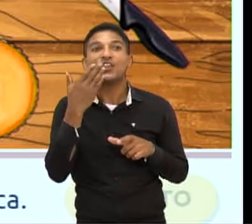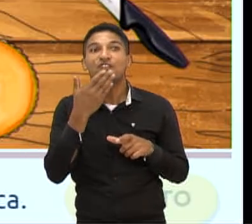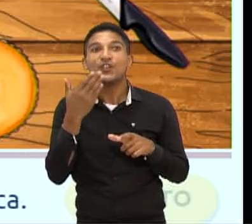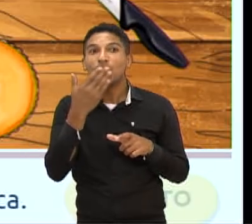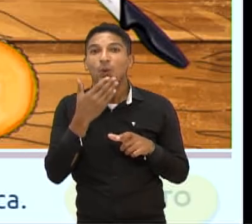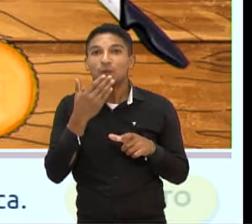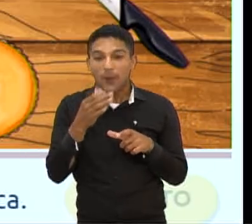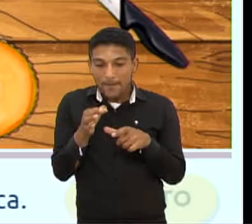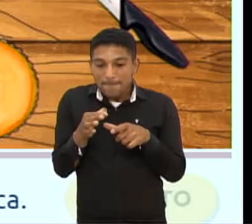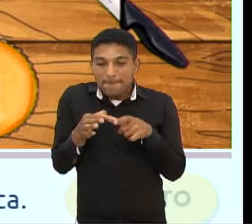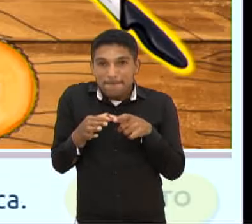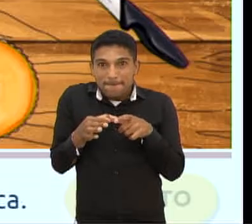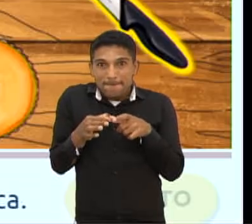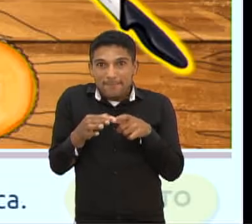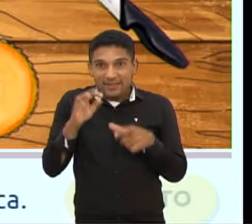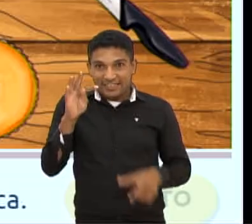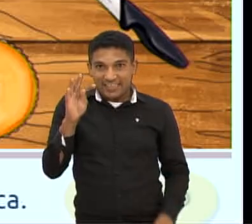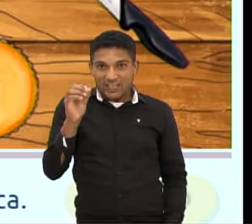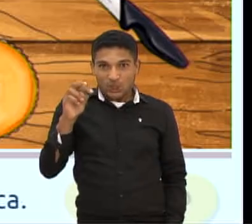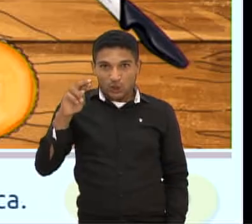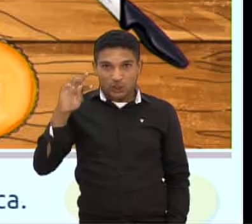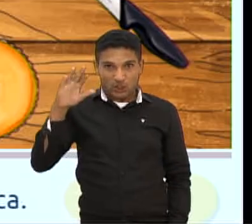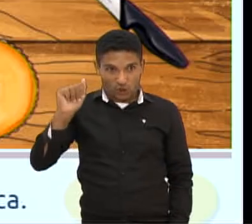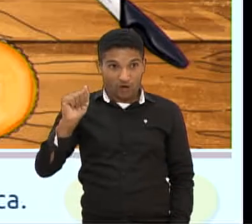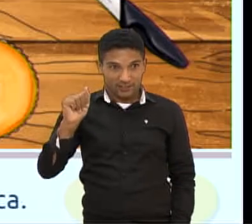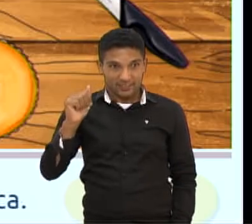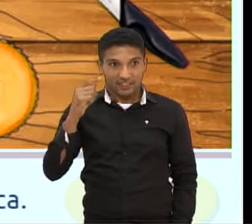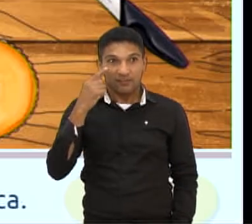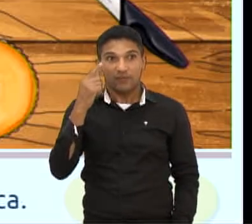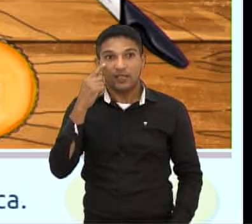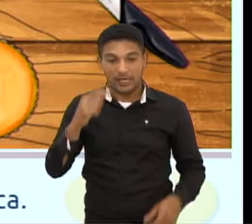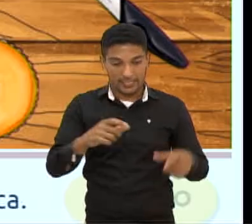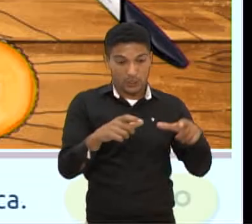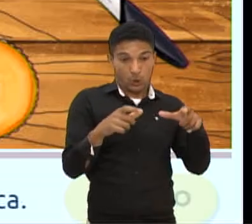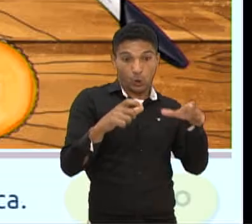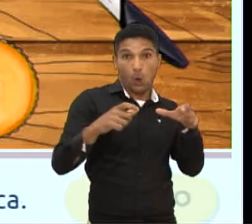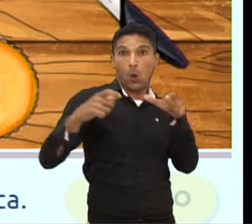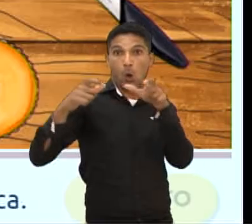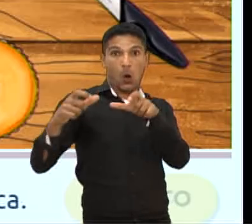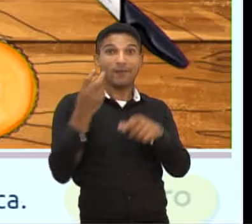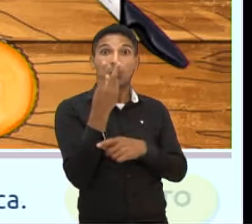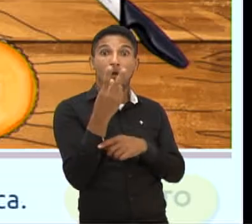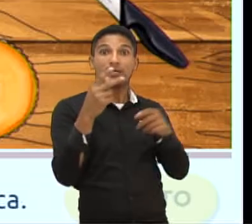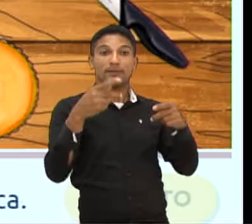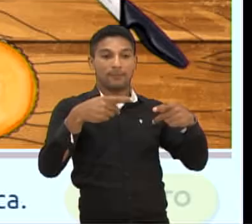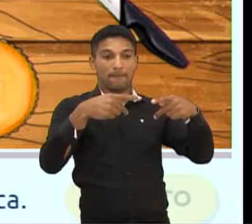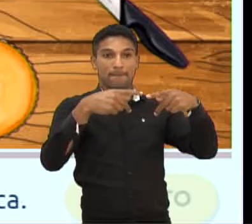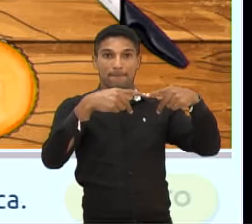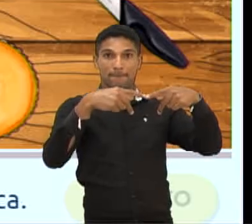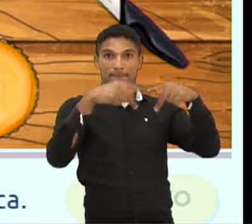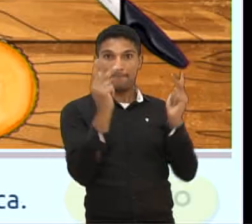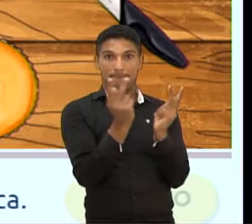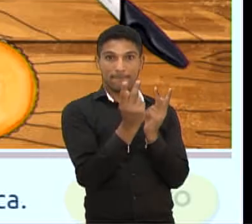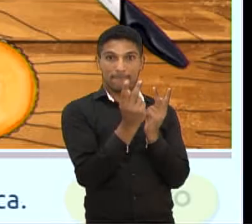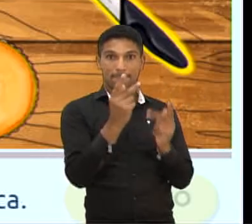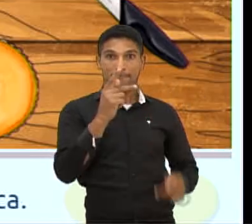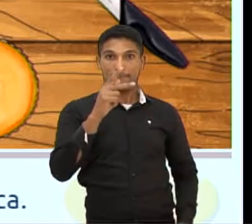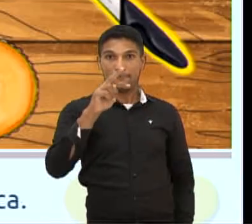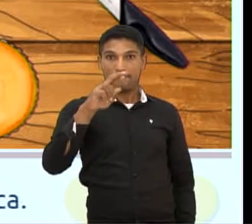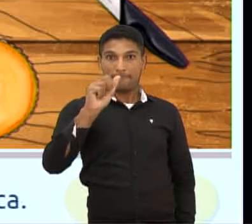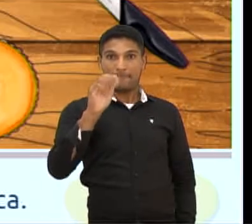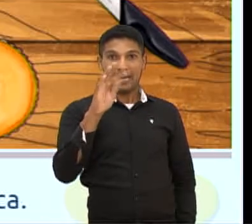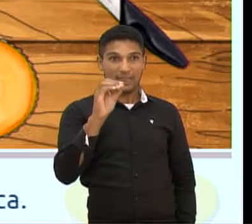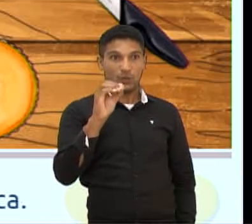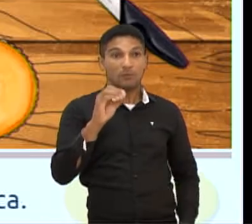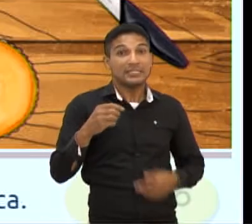seguinte, divida as tortas igualmente entre os pratos, certo? E ele diz para usar a faca. Então, eu vou começar a fazer essa